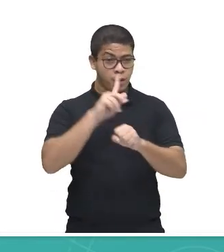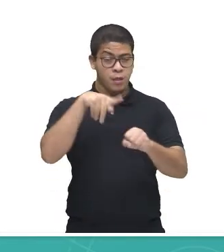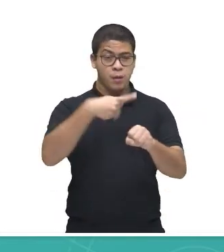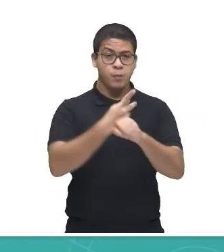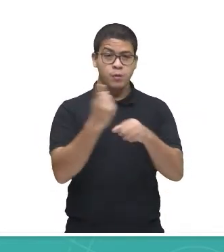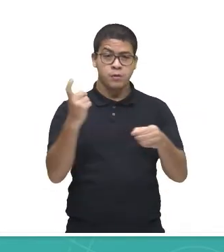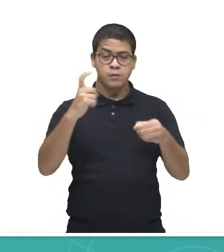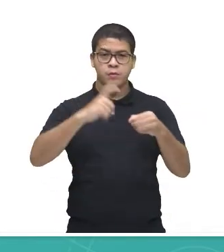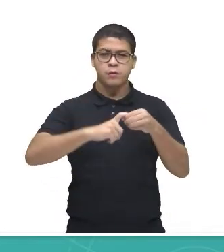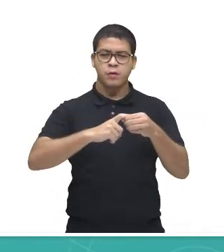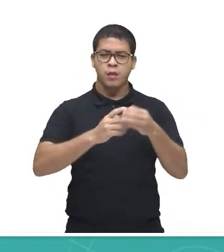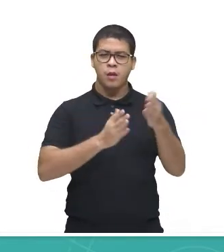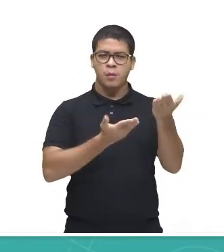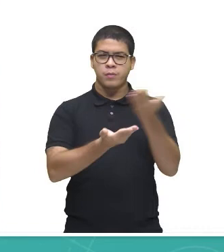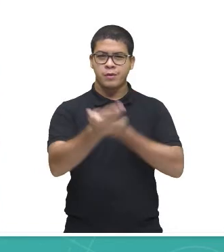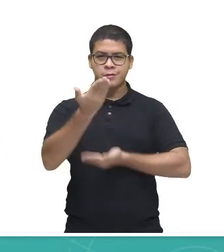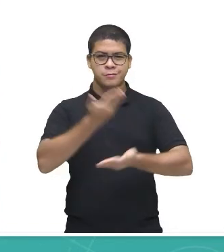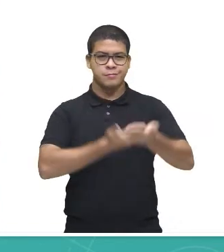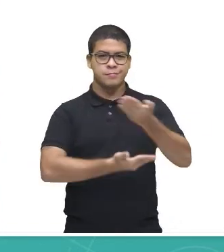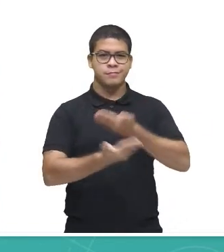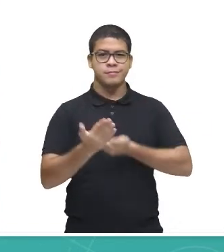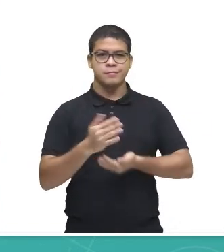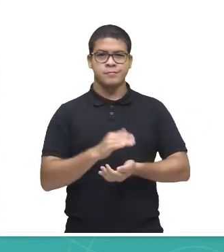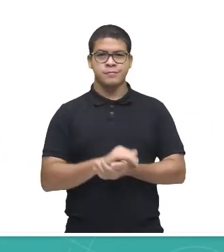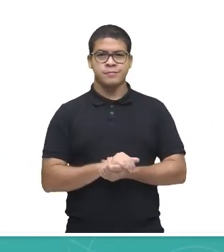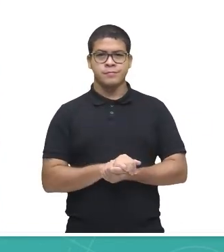pouco a gente volta para conversarmos sobre elas.